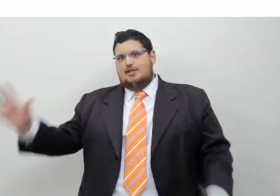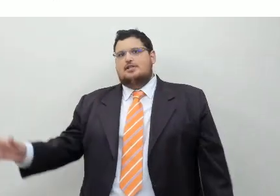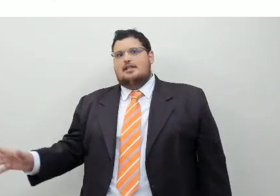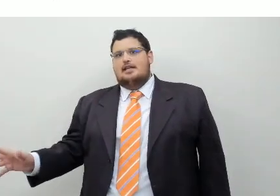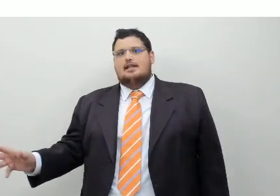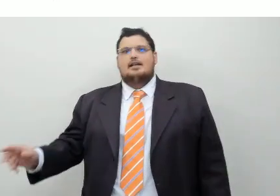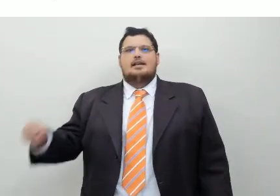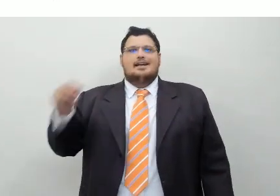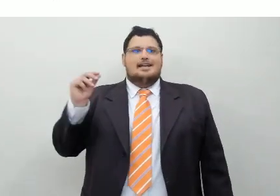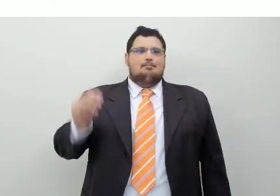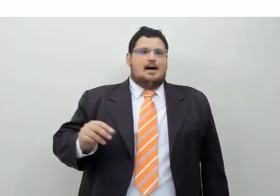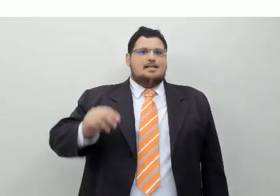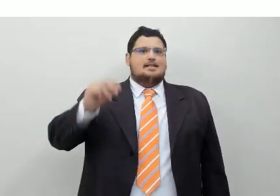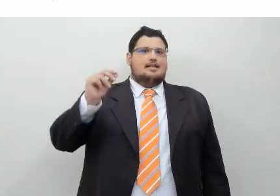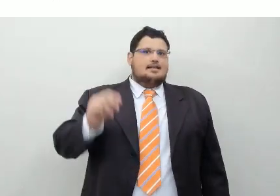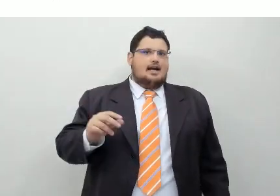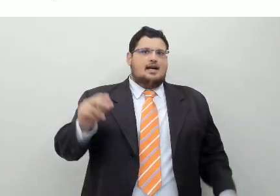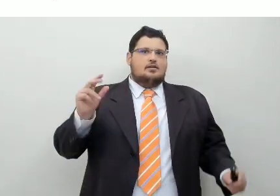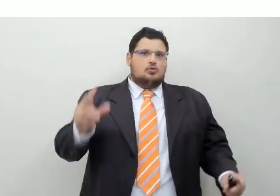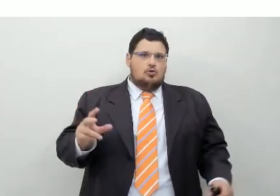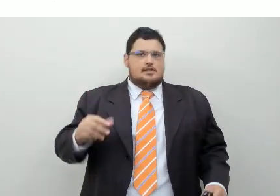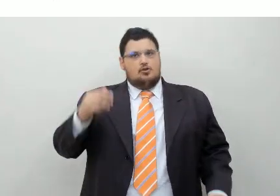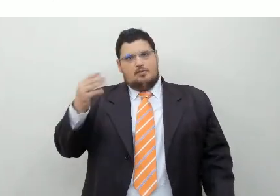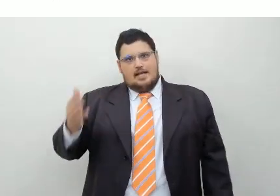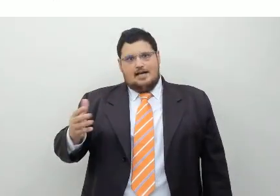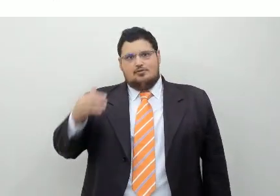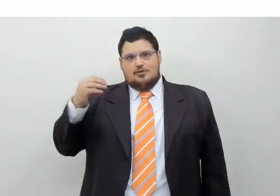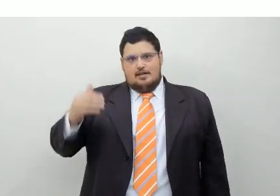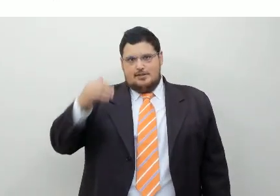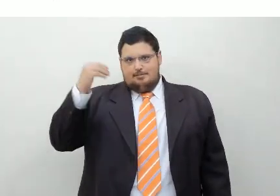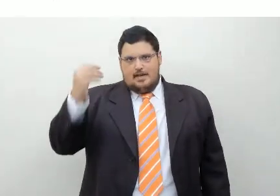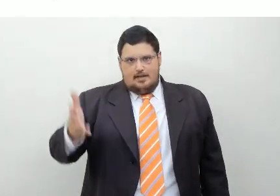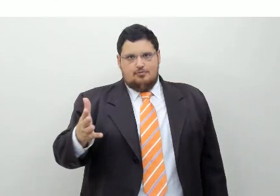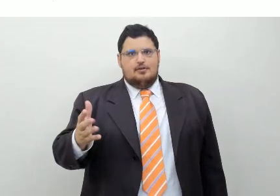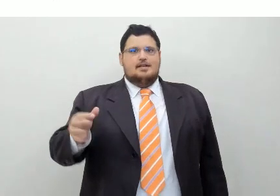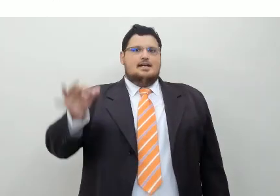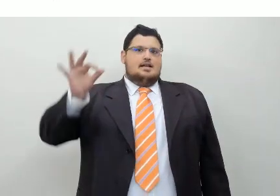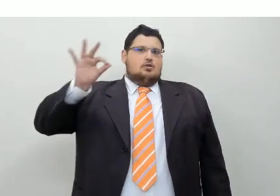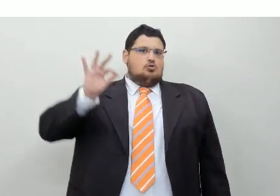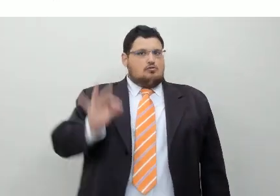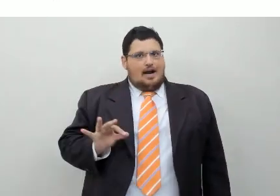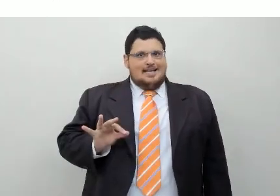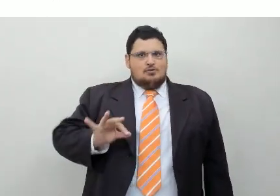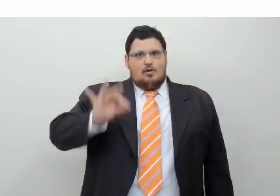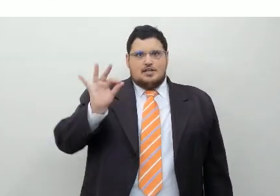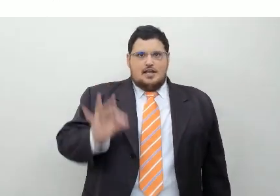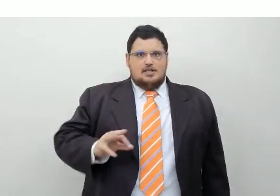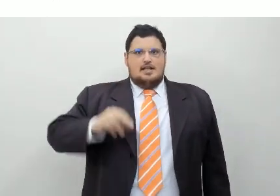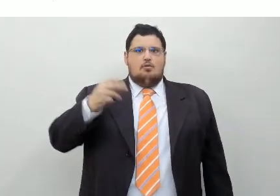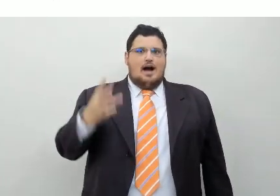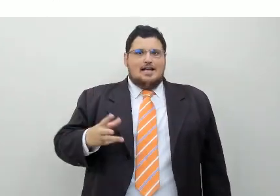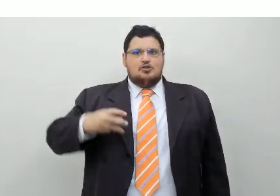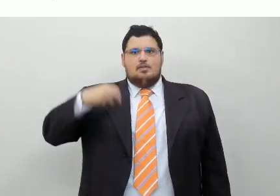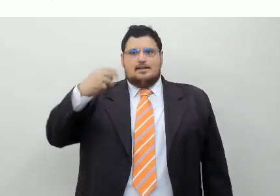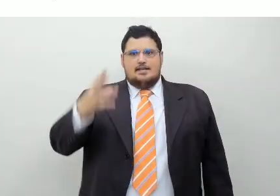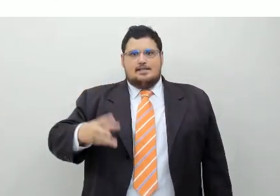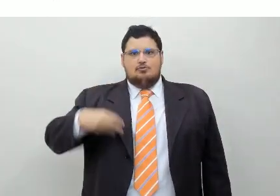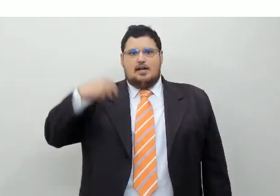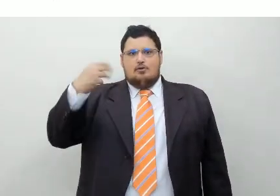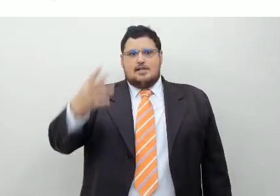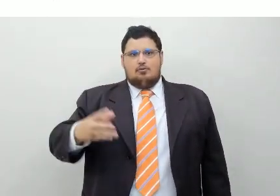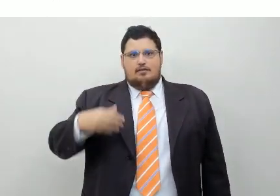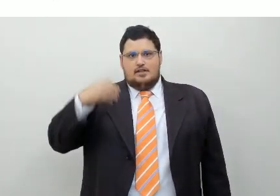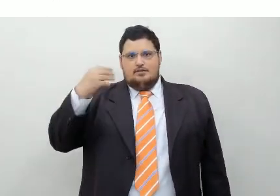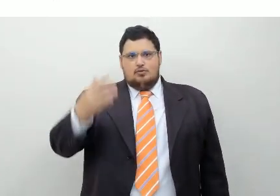artigo 130, ele passa a tratar dos denominados crimes de perigo, nos quais o agente não age com a intenção